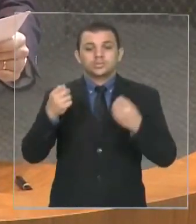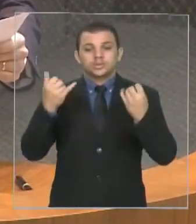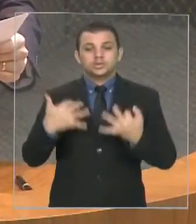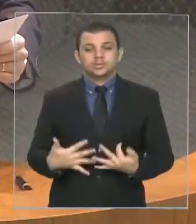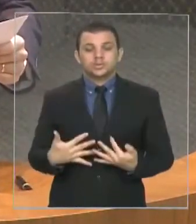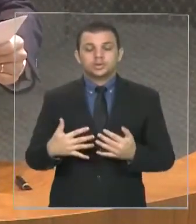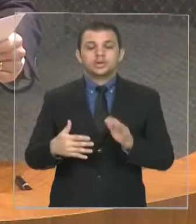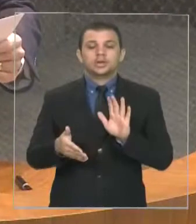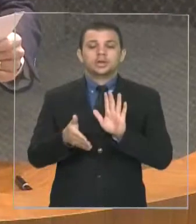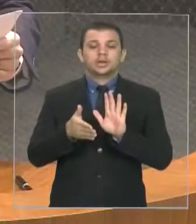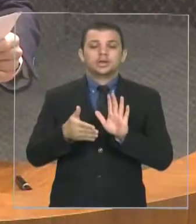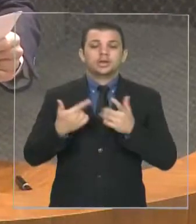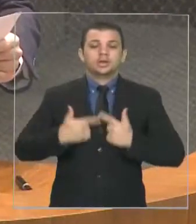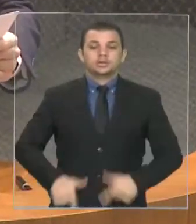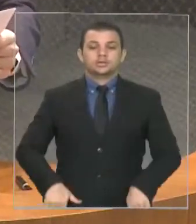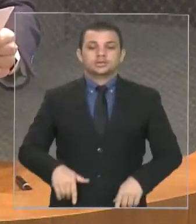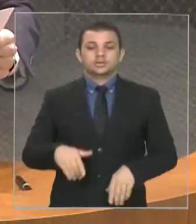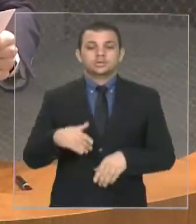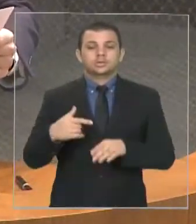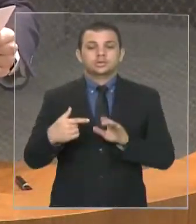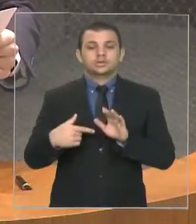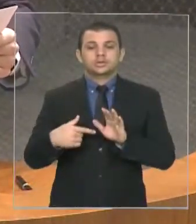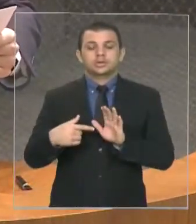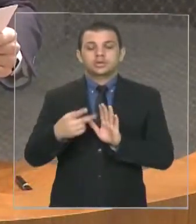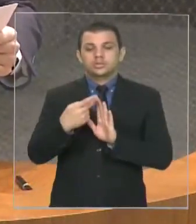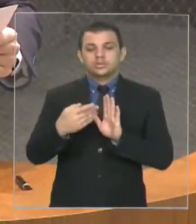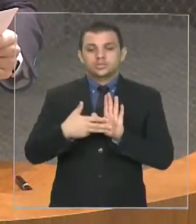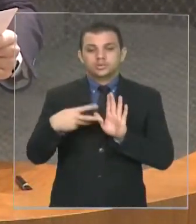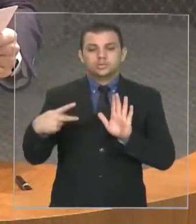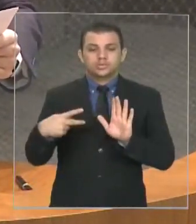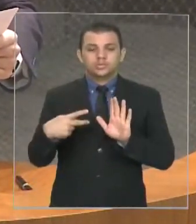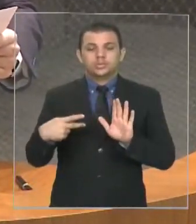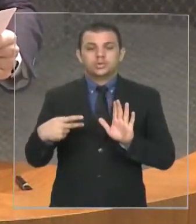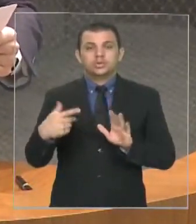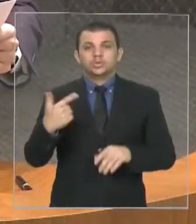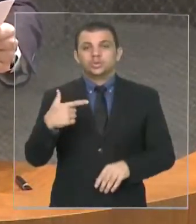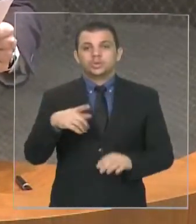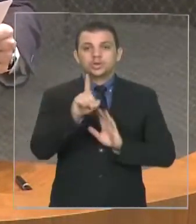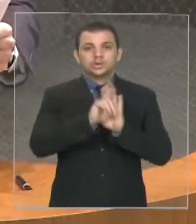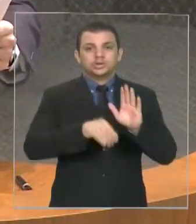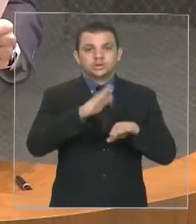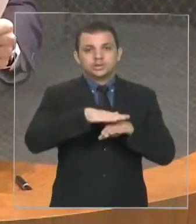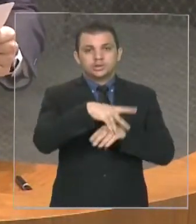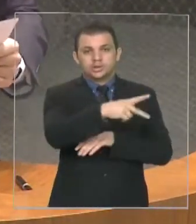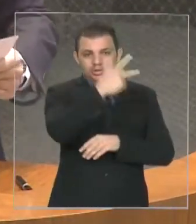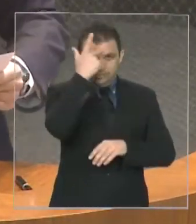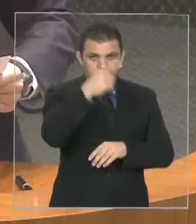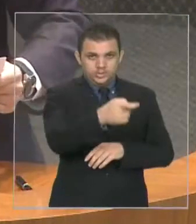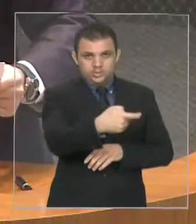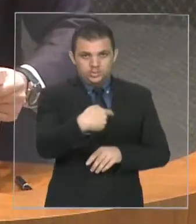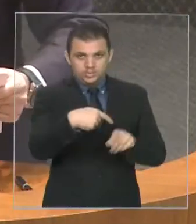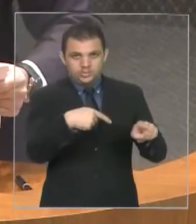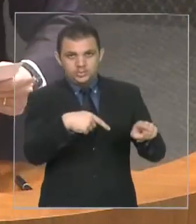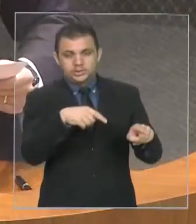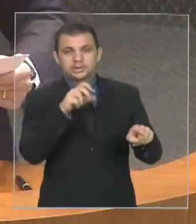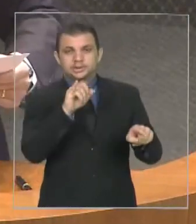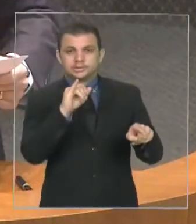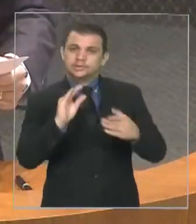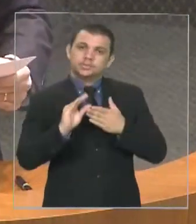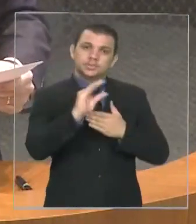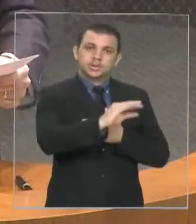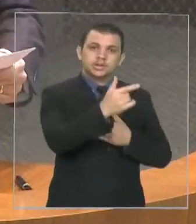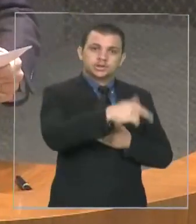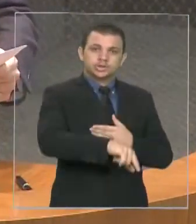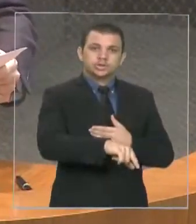provisória não confere ao sujeito passivo qualquer direito à restituição ou compensação das importâncias já pagas sem um benefício. Aqueles que